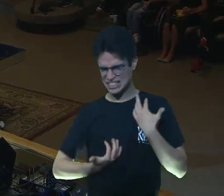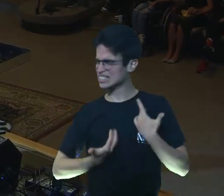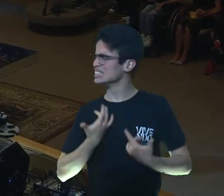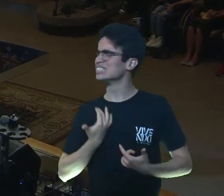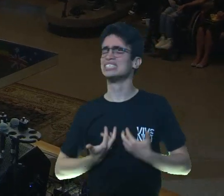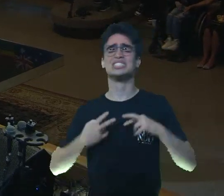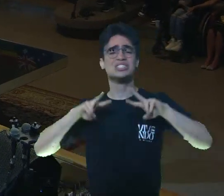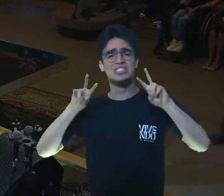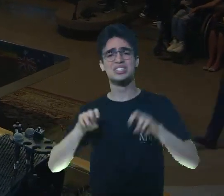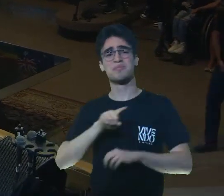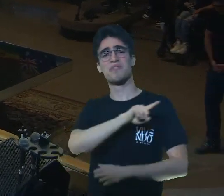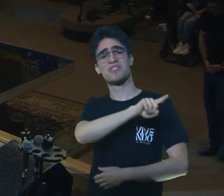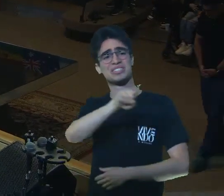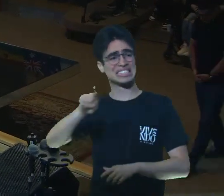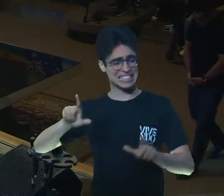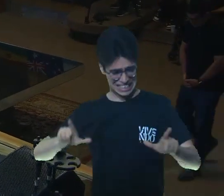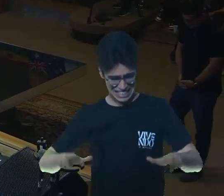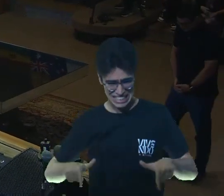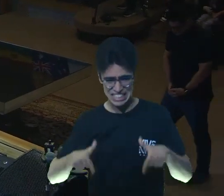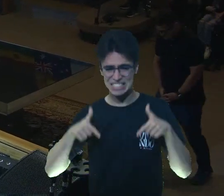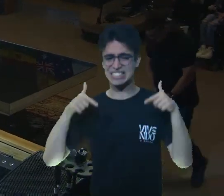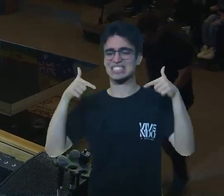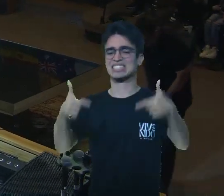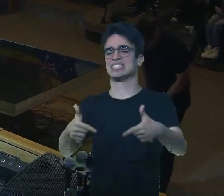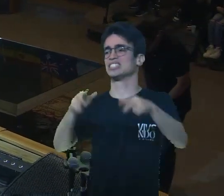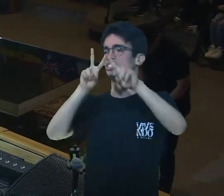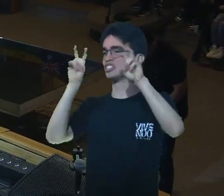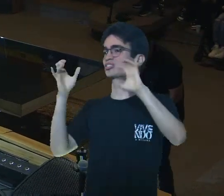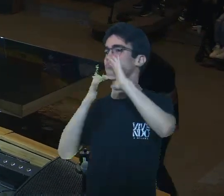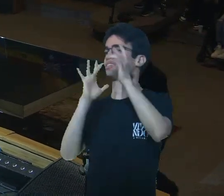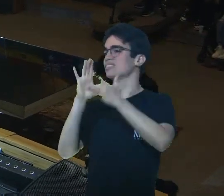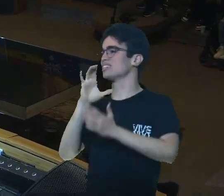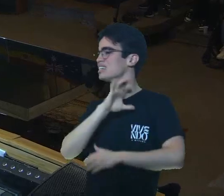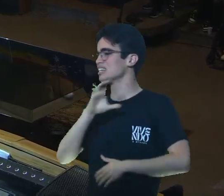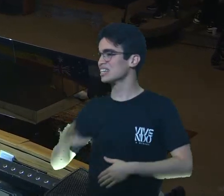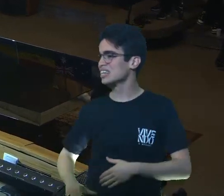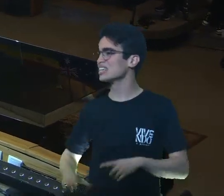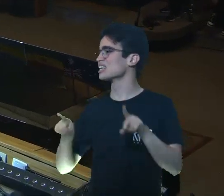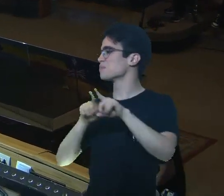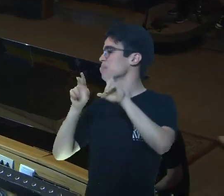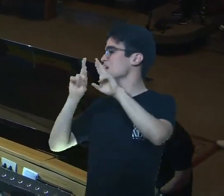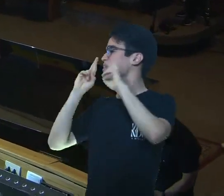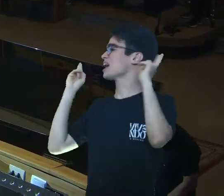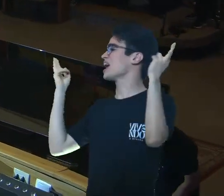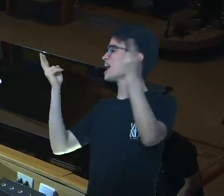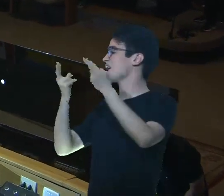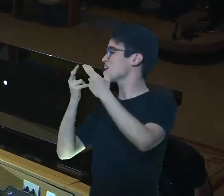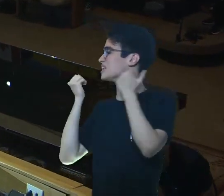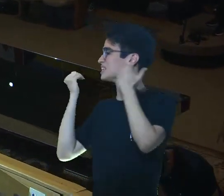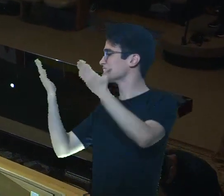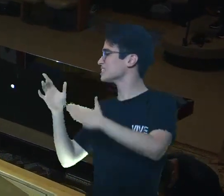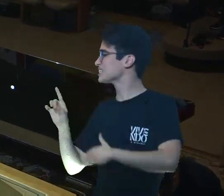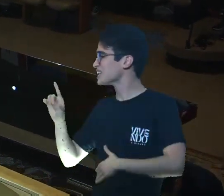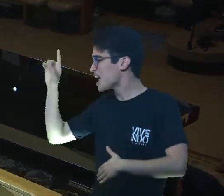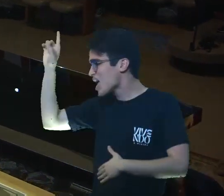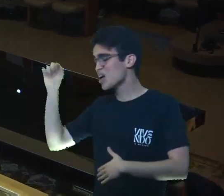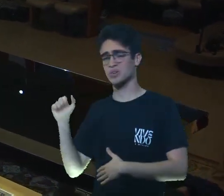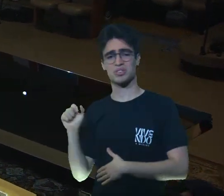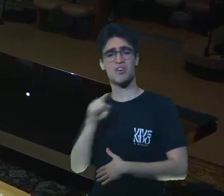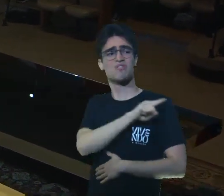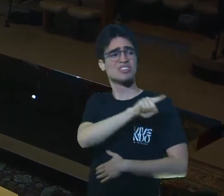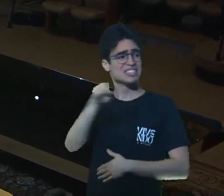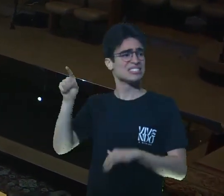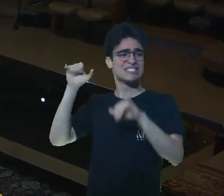ter a sua vida gasta pelo Cristo e pelo reino dele. Se você quer dizer